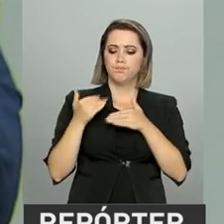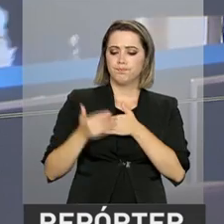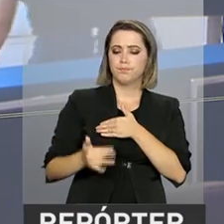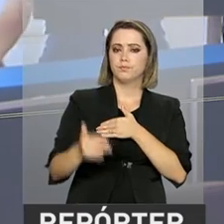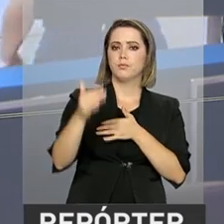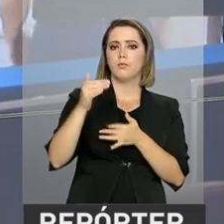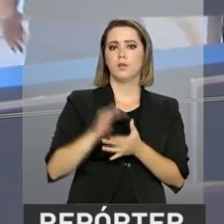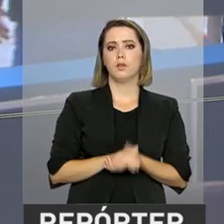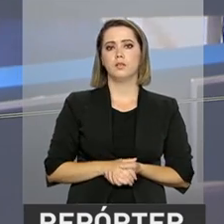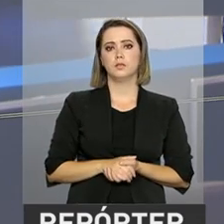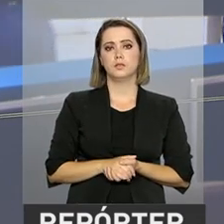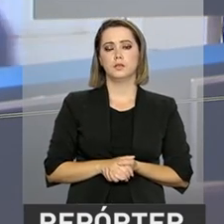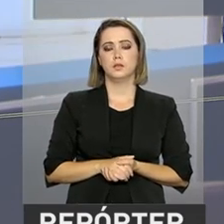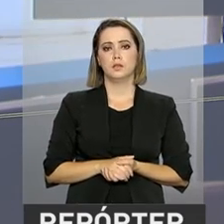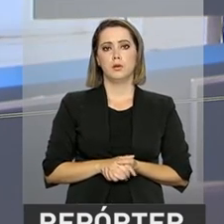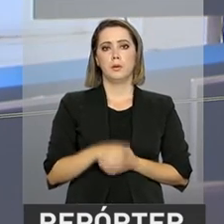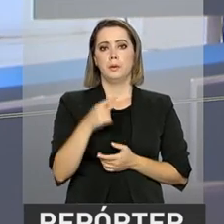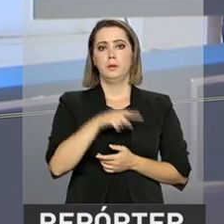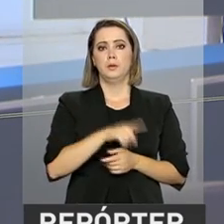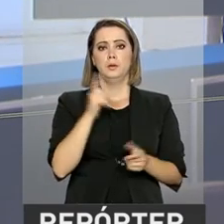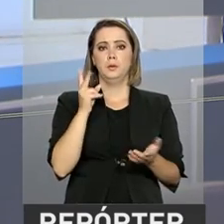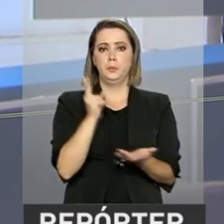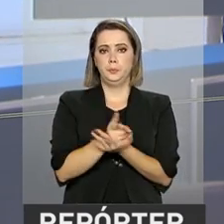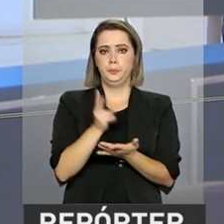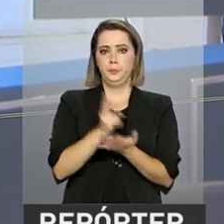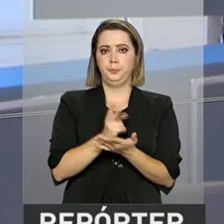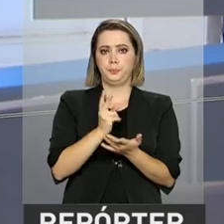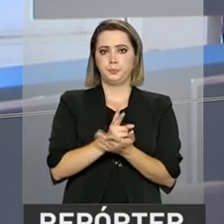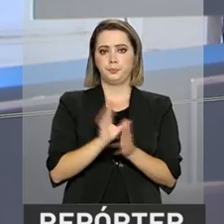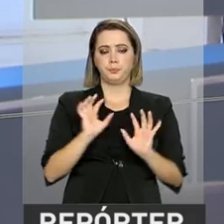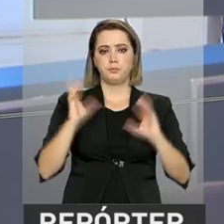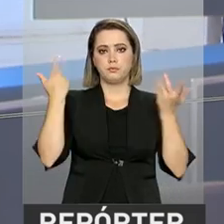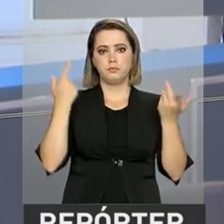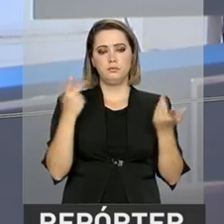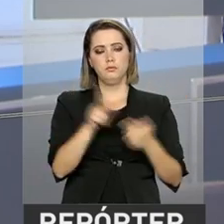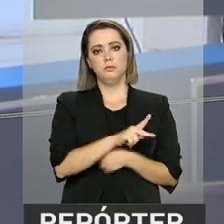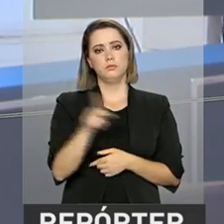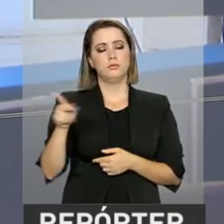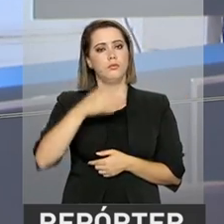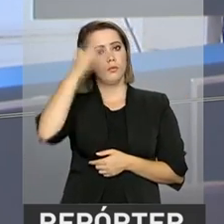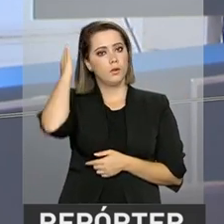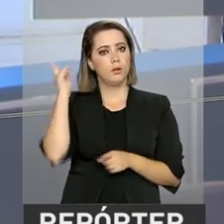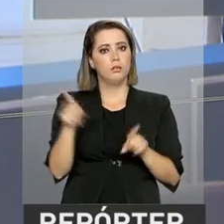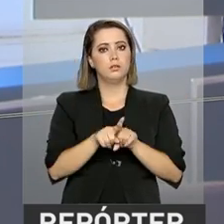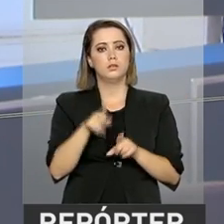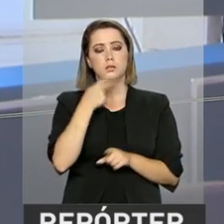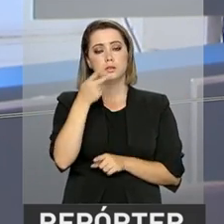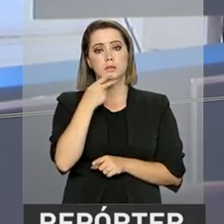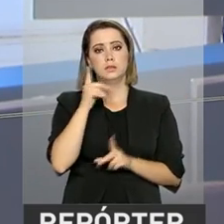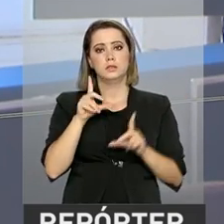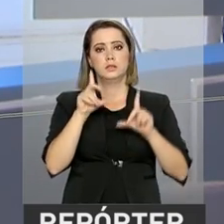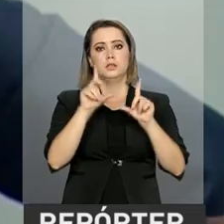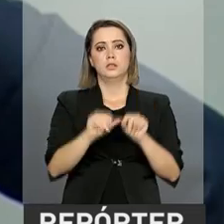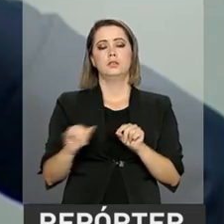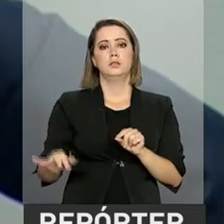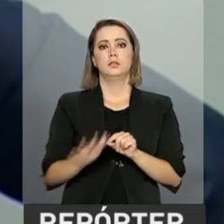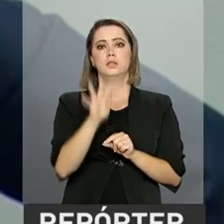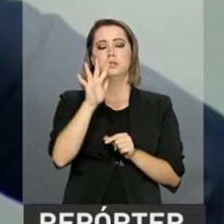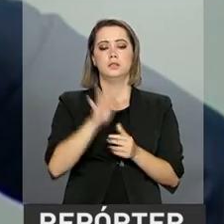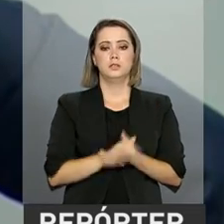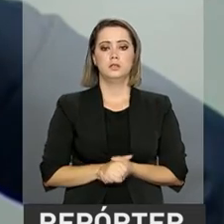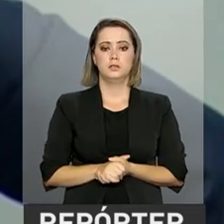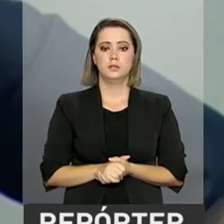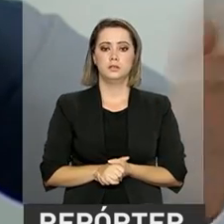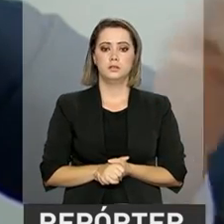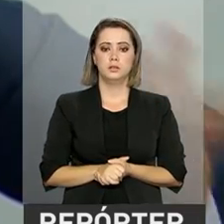tempo e durante o mesmo evento hoje o presidente temer também falou da queda da inflação